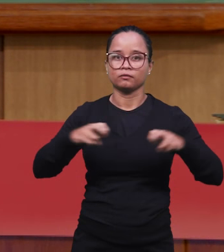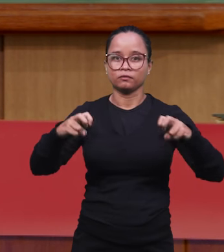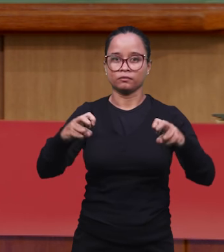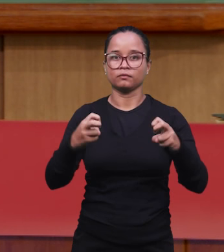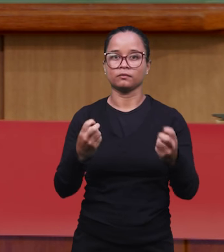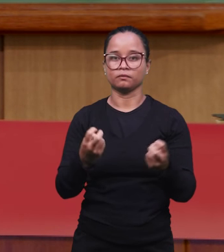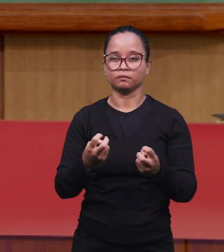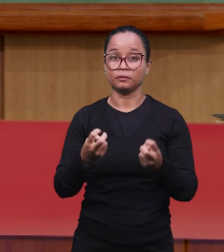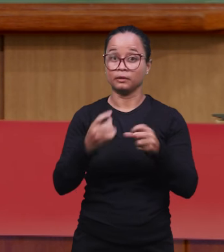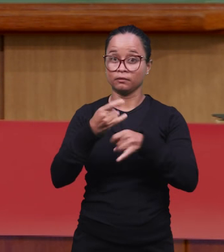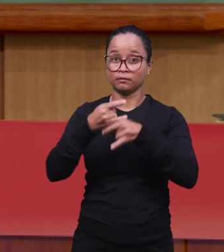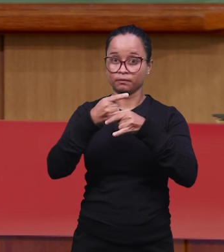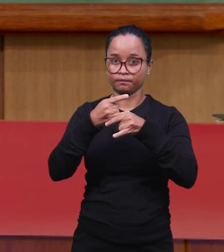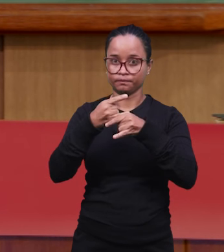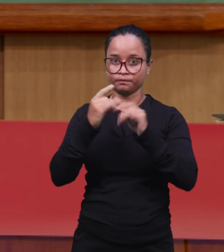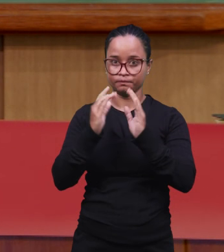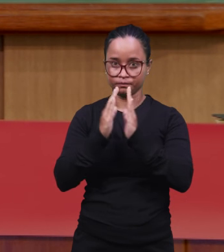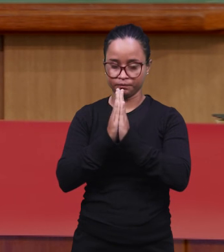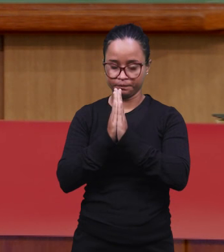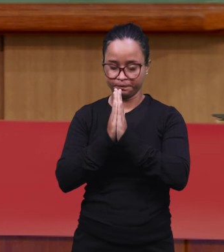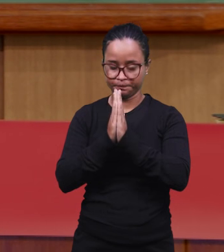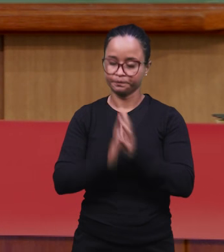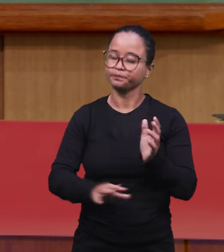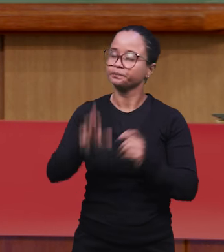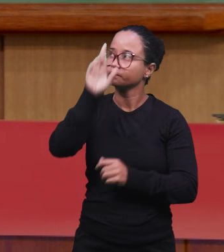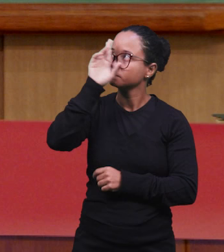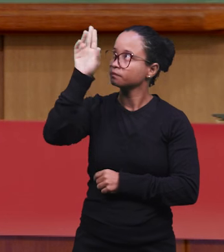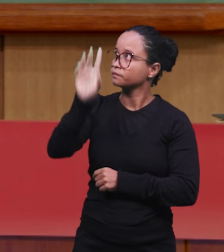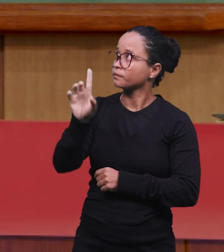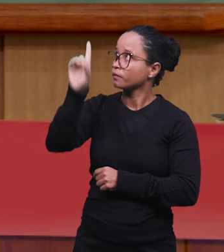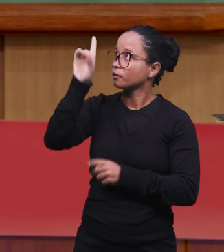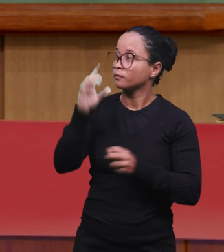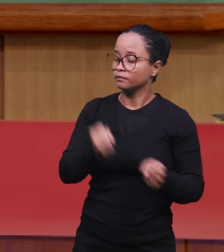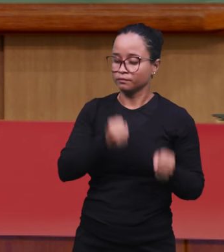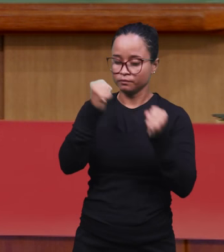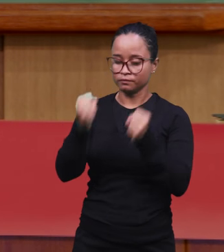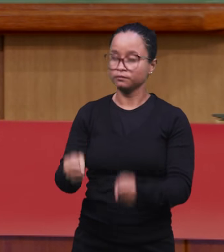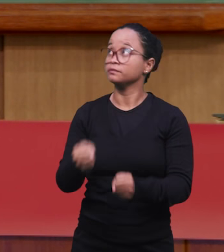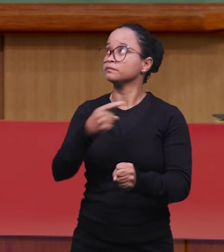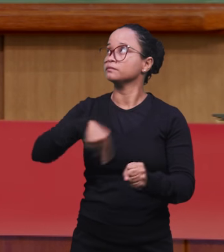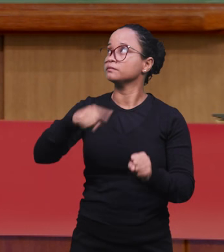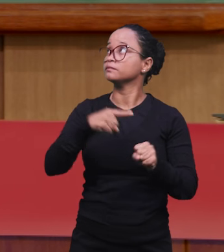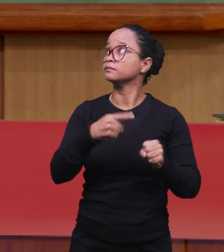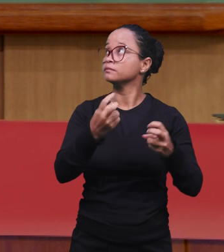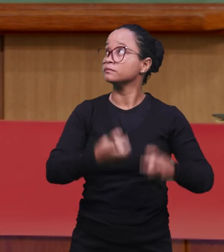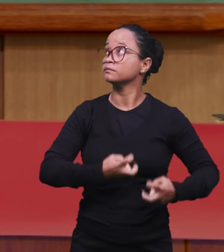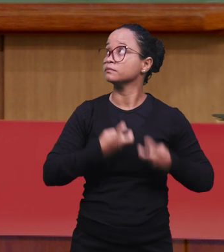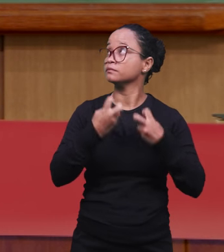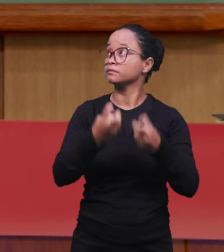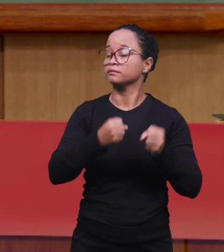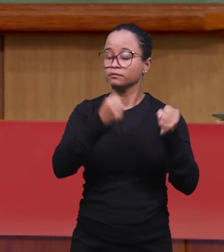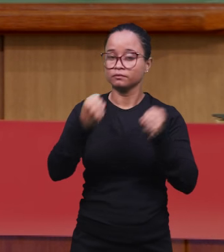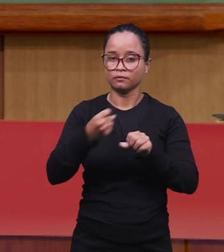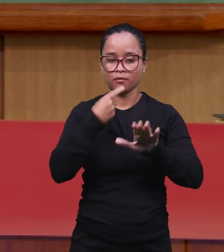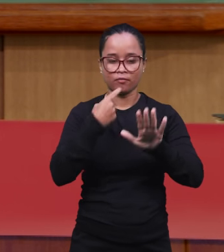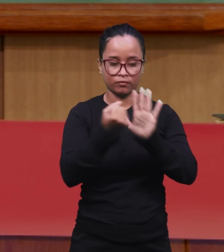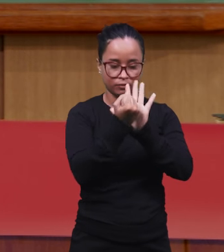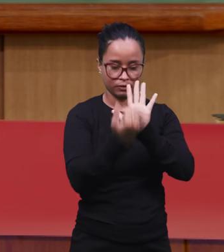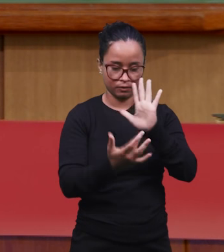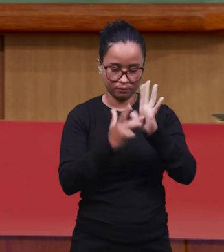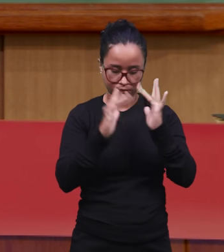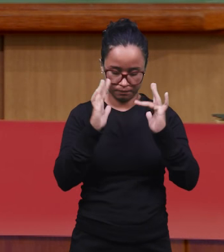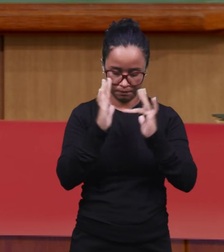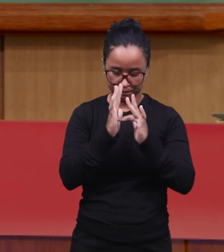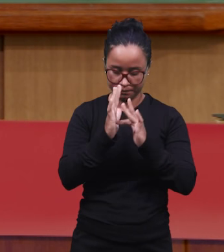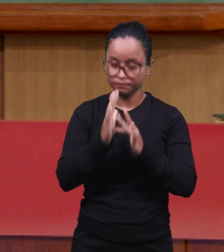live. Vamos orar? Senhor Deus Todo-Poderoso, a Ti clamamos pelo poder do sangue do